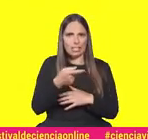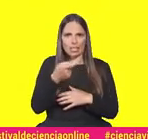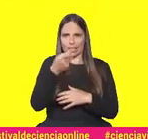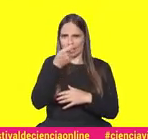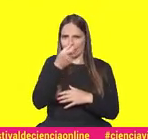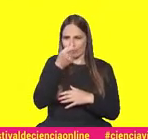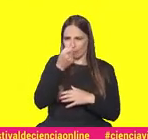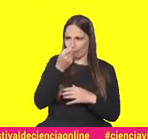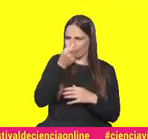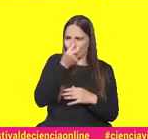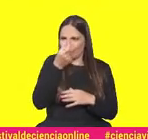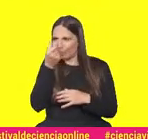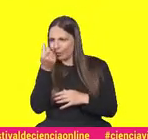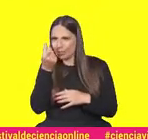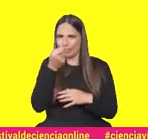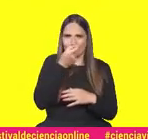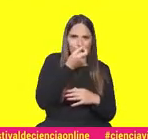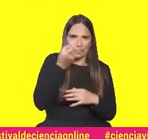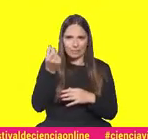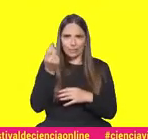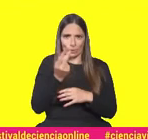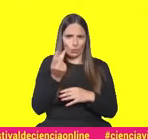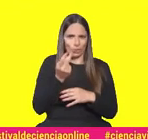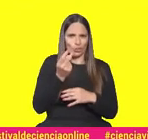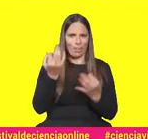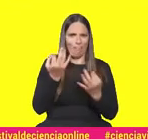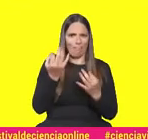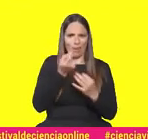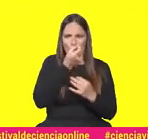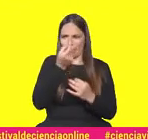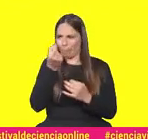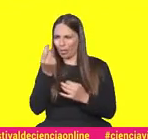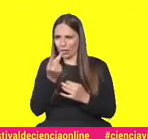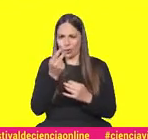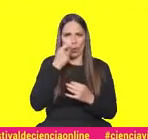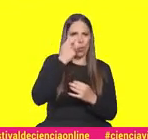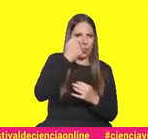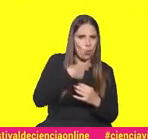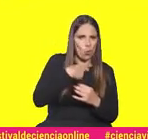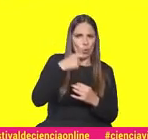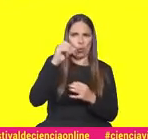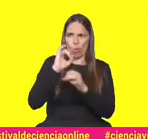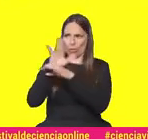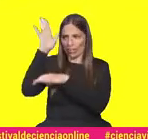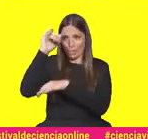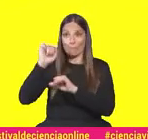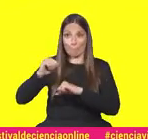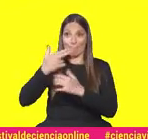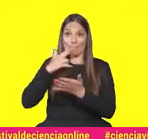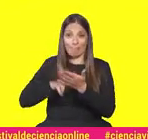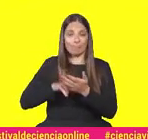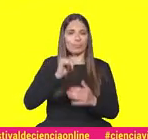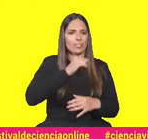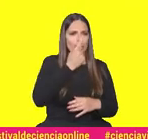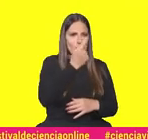parecendo existir alguma similitude entre ambos. De facto, há muitas parecenças entre o nosso organismo e o de outros animais. Sim, e é uma